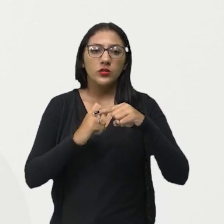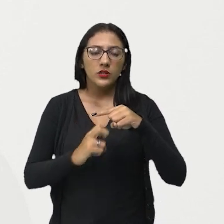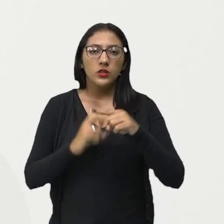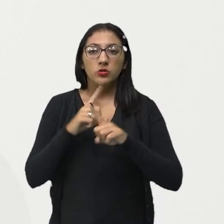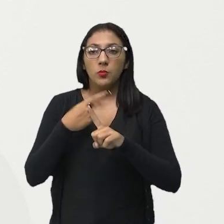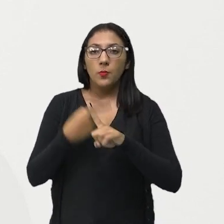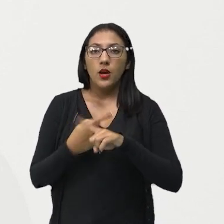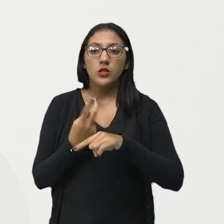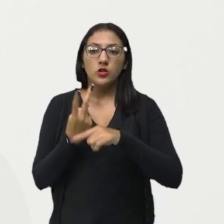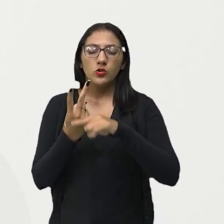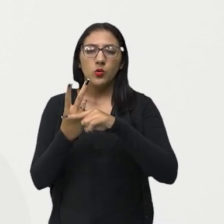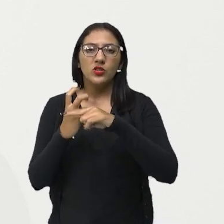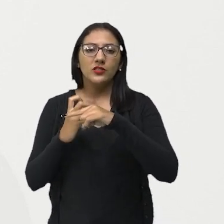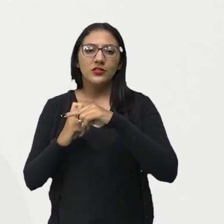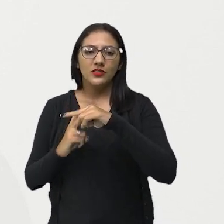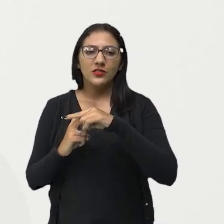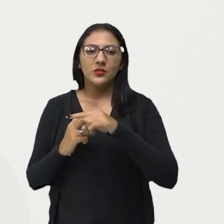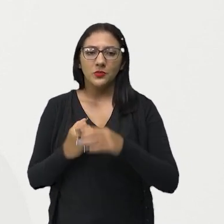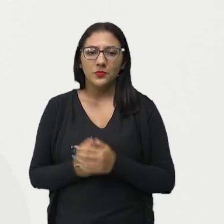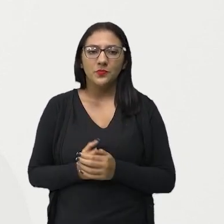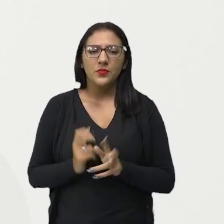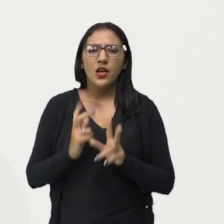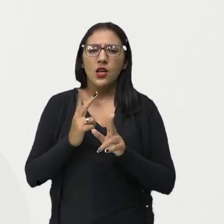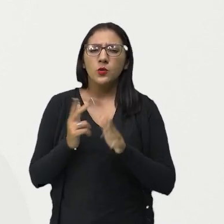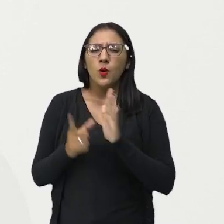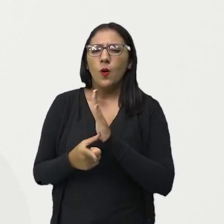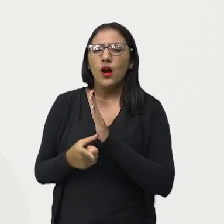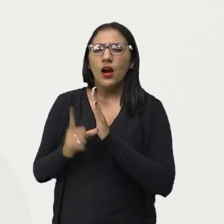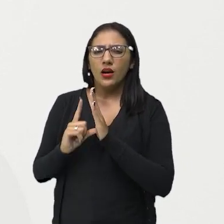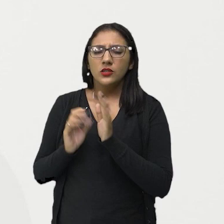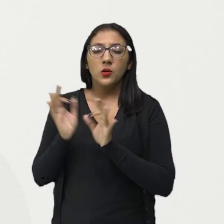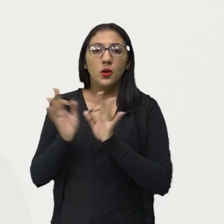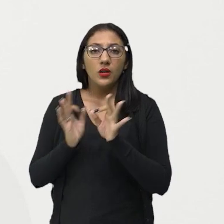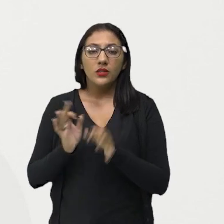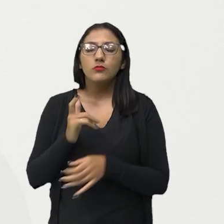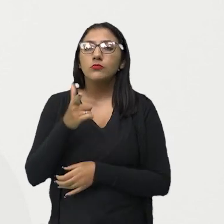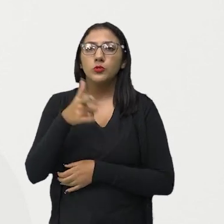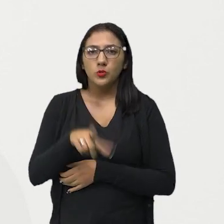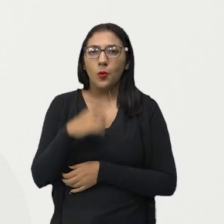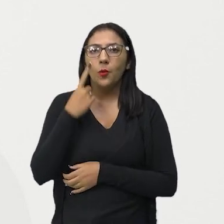com 2/5, que inclusive foi o que a gente acabou de fazer, né? Mas vamos fazer de novo.